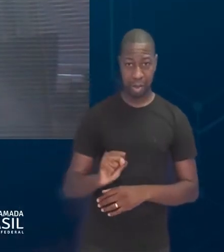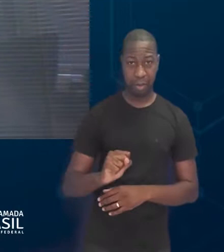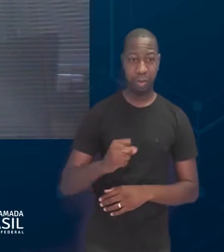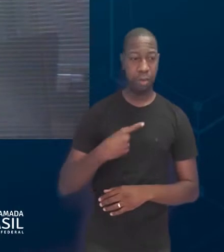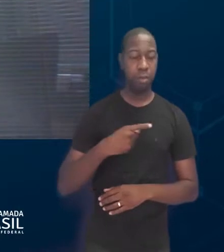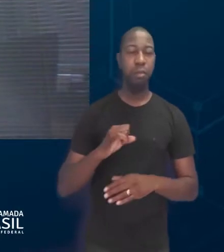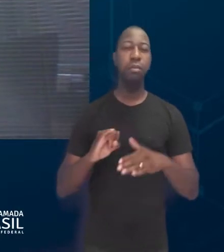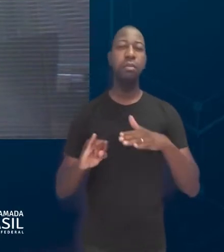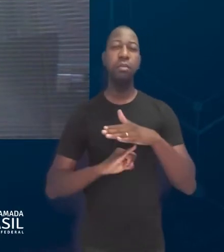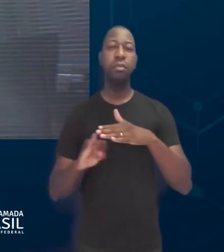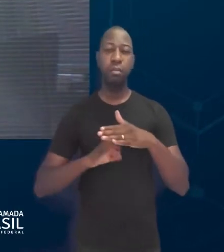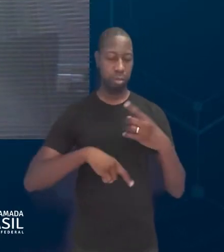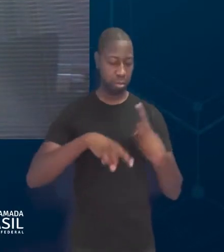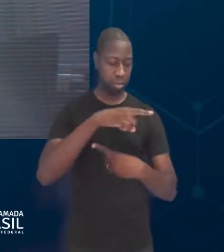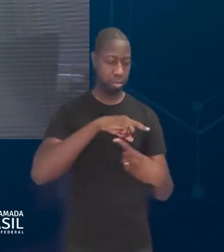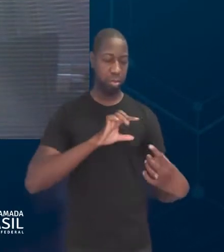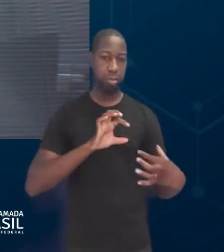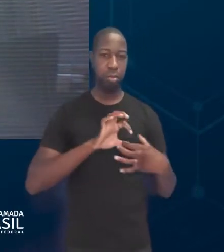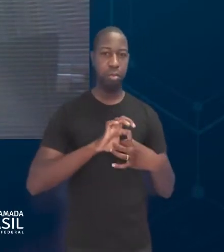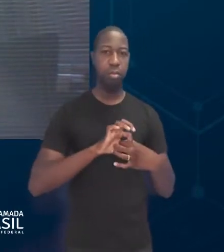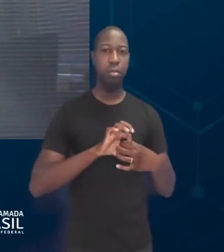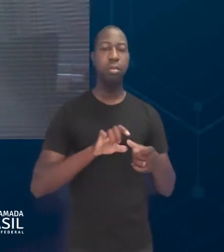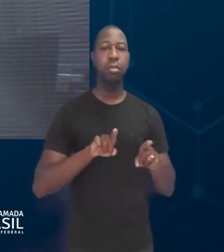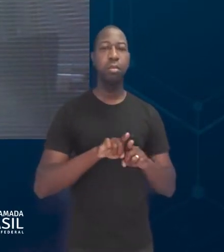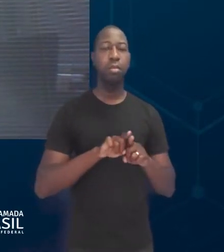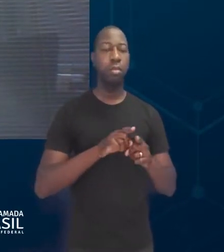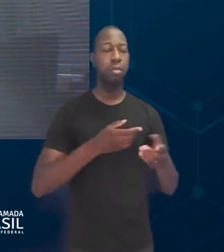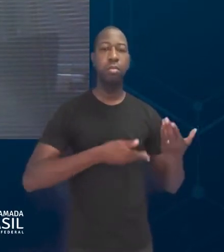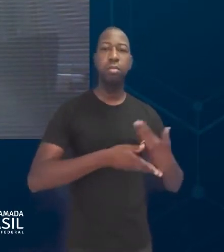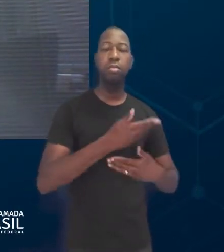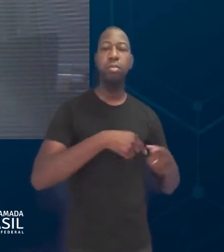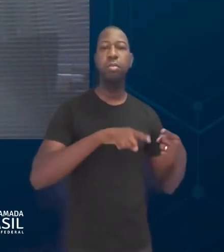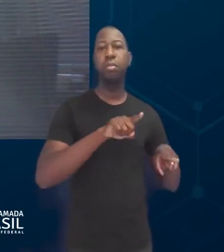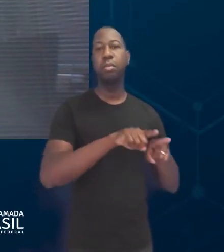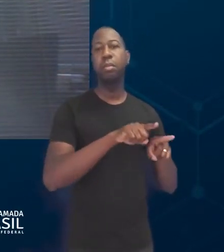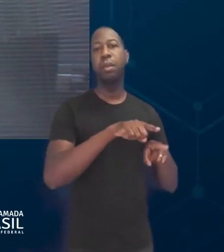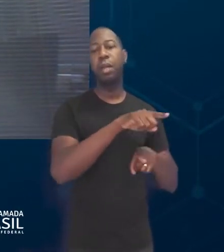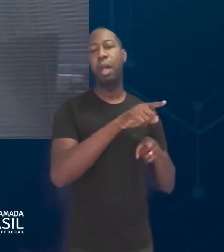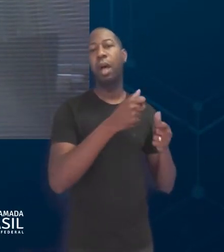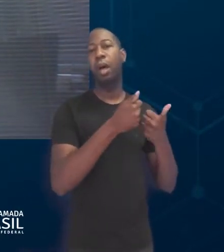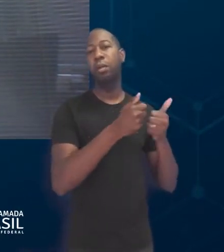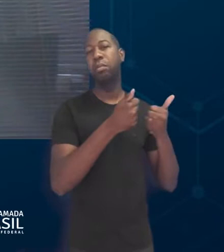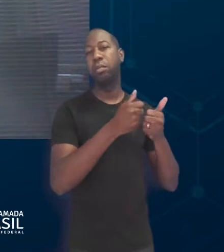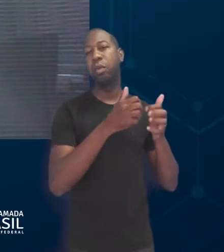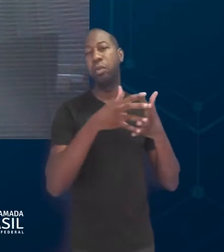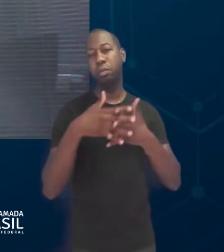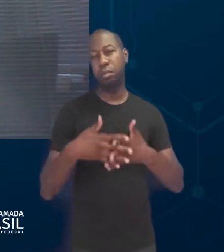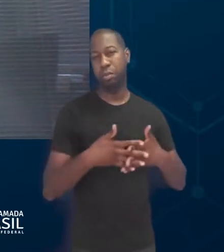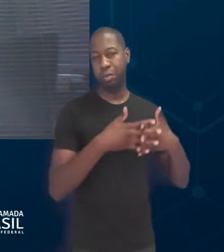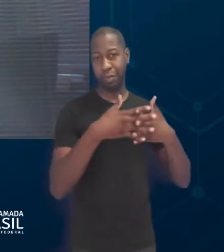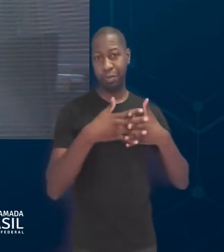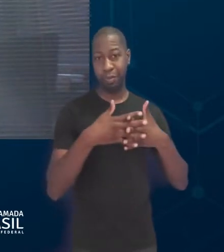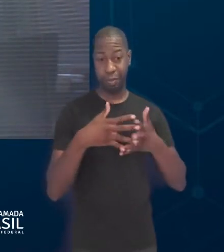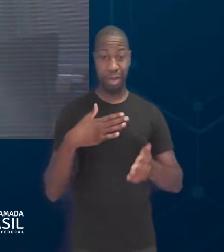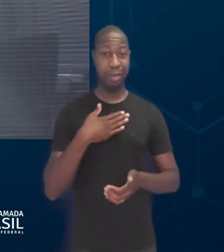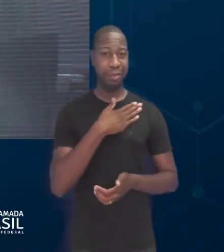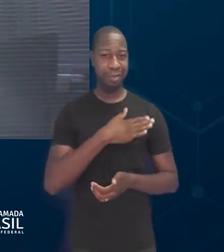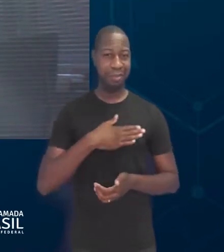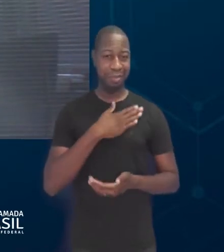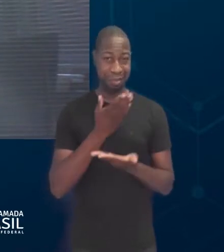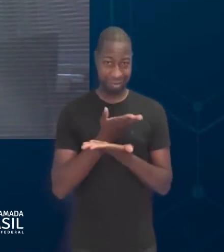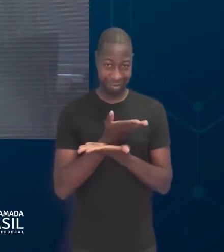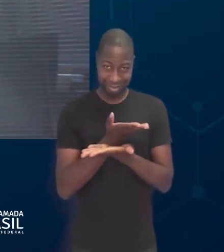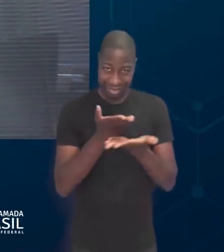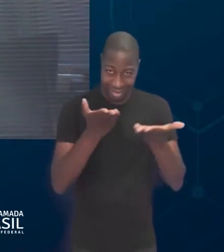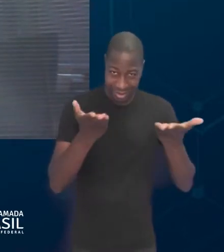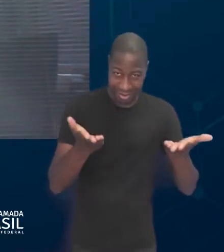relações institucionais e sustentabilidade da Volkswagen Caminhões e Ônibus. É com grande prazer que dou as boas-vindas a todos